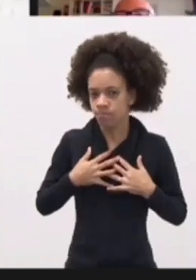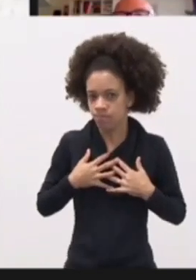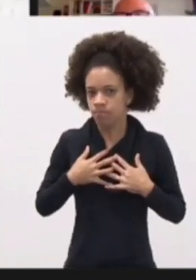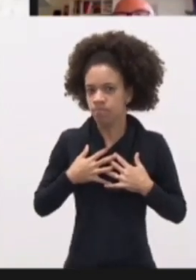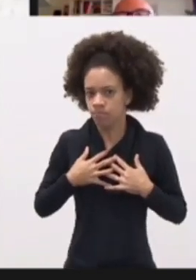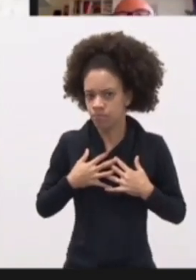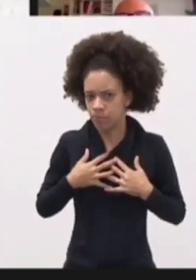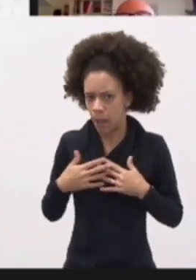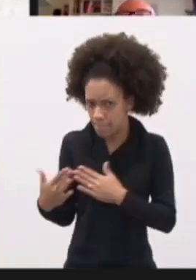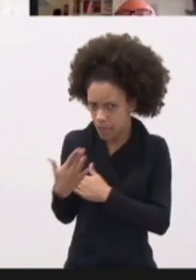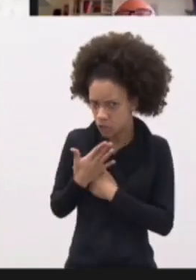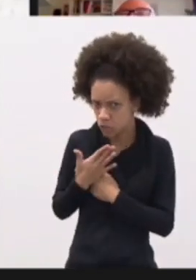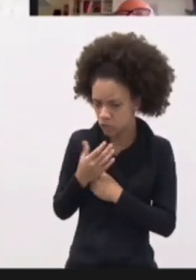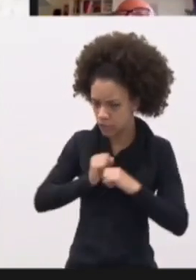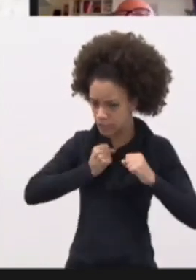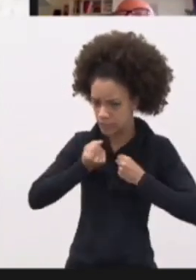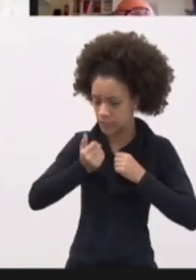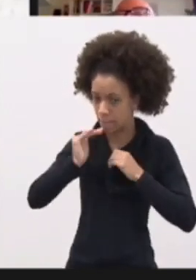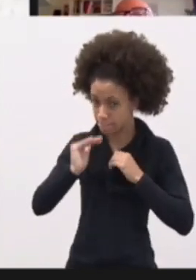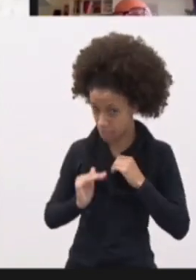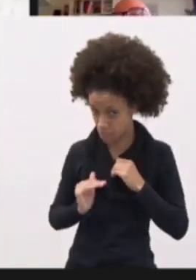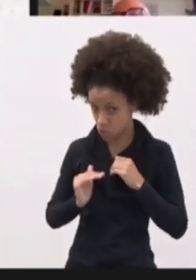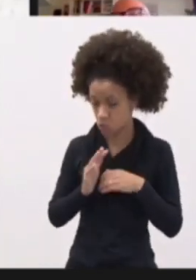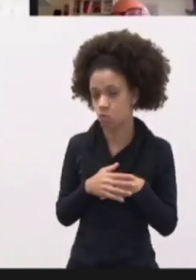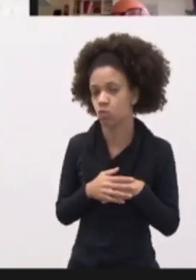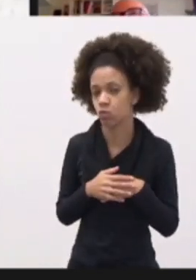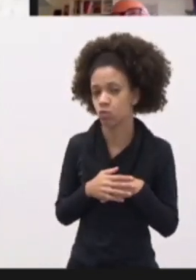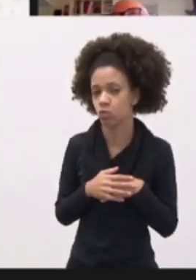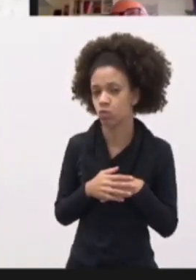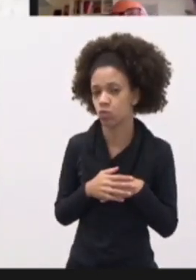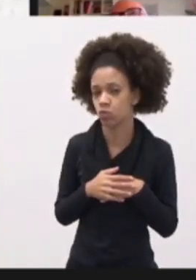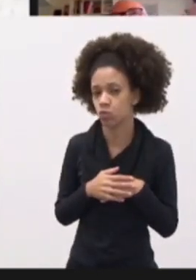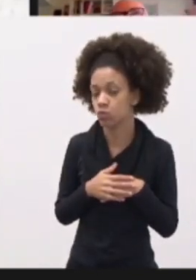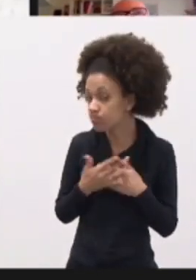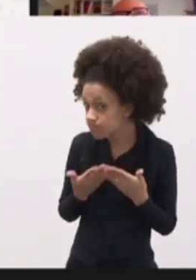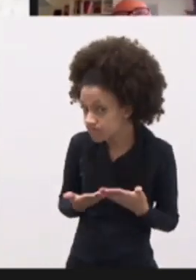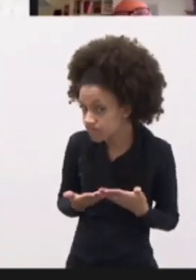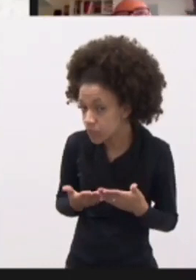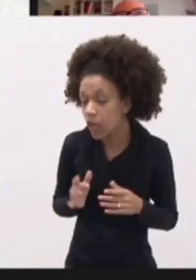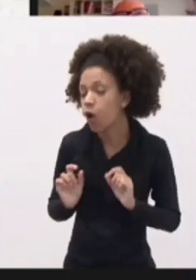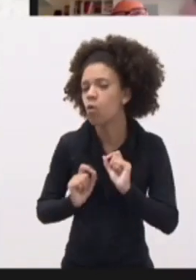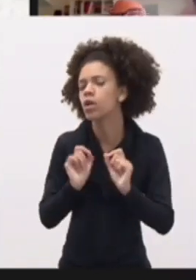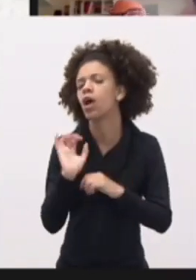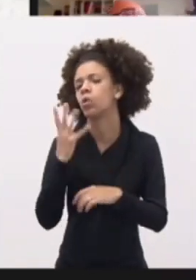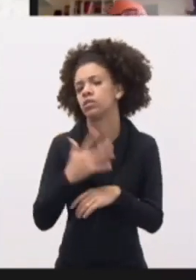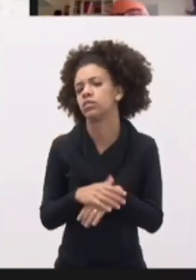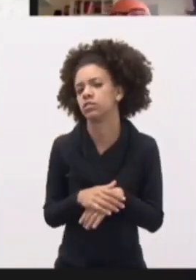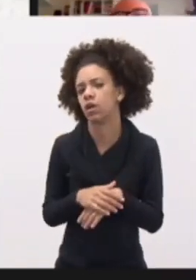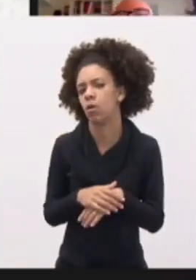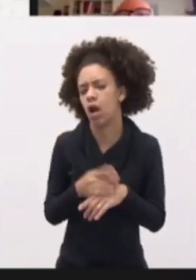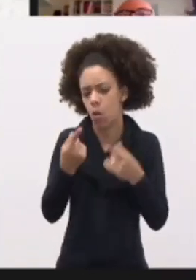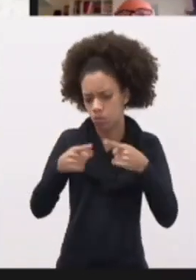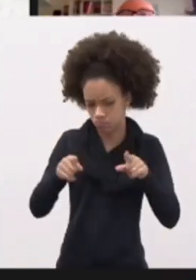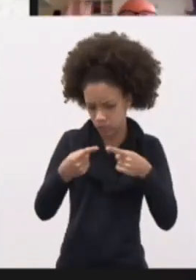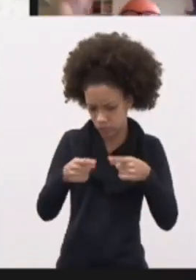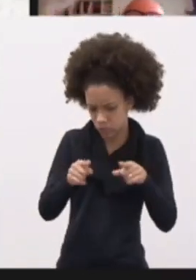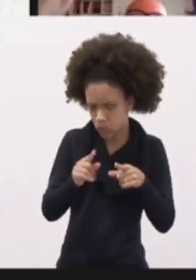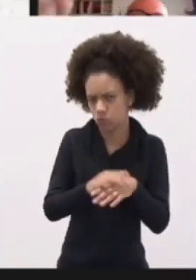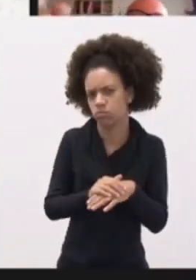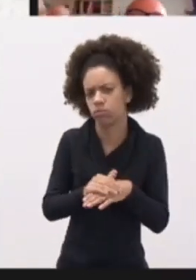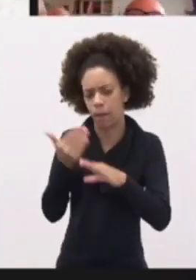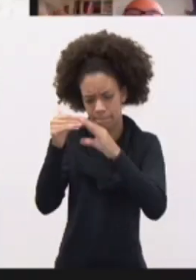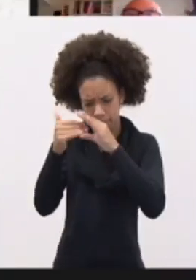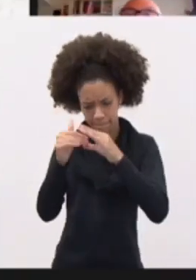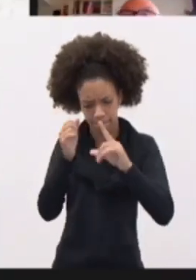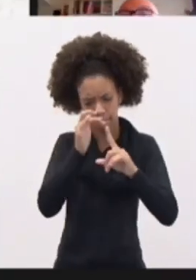ansioso? E aí, então, o que aconteceu? Ele criou o podcast, colocou uma trilha de fundo, disponibilizou na rede